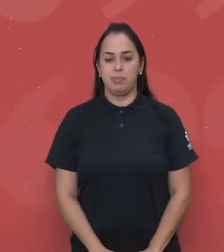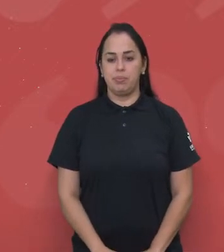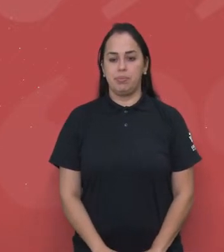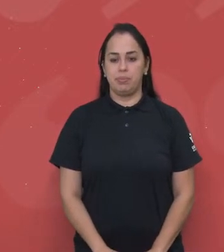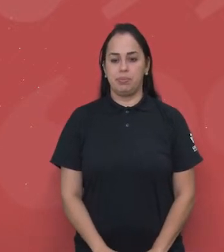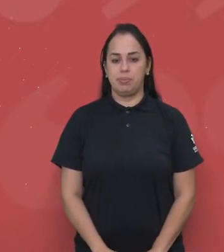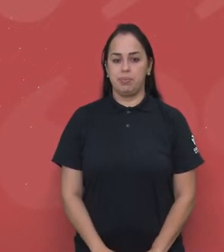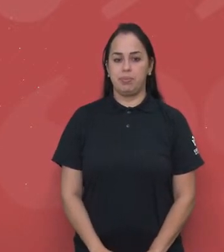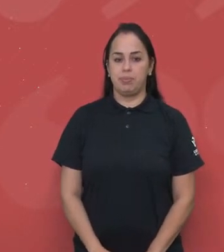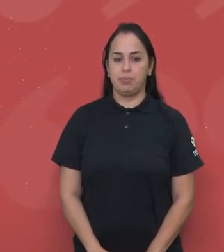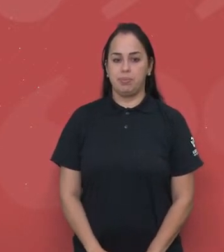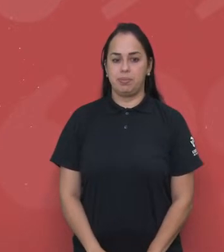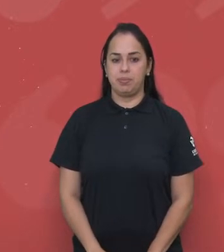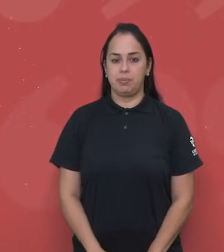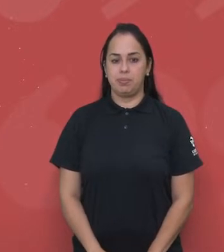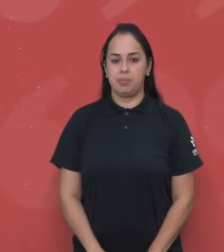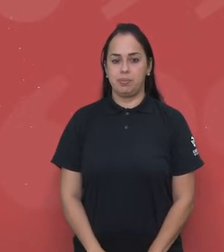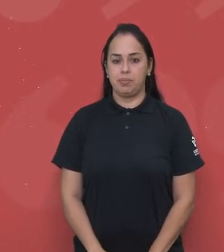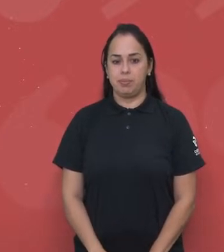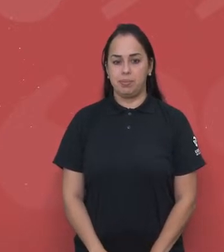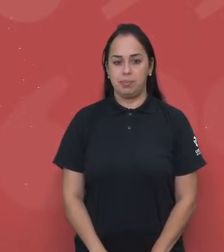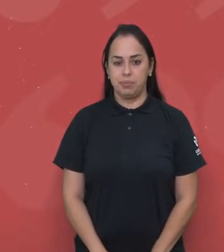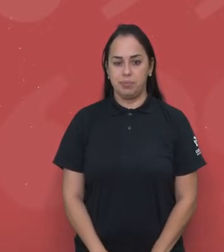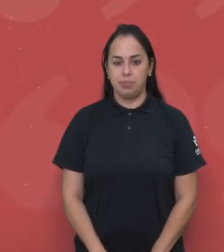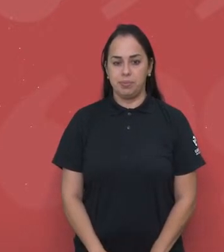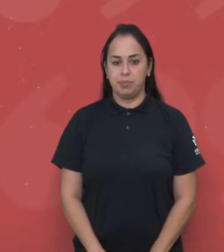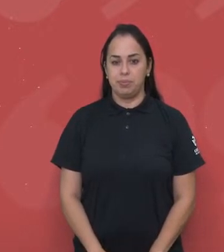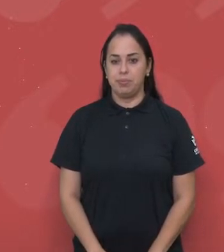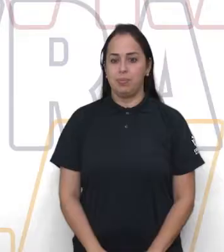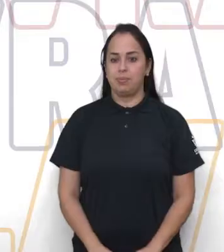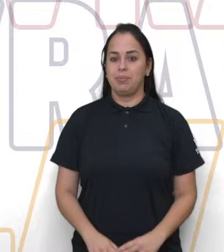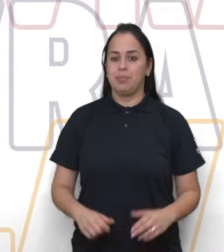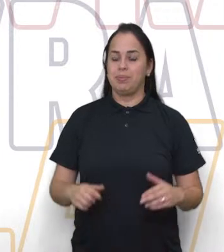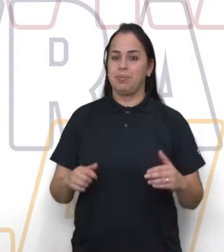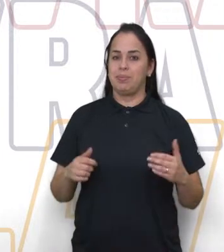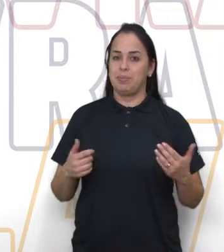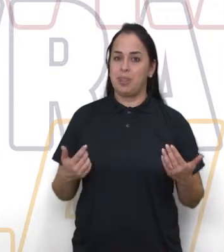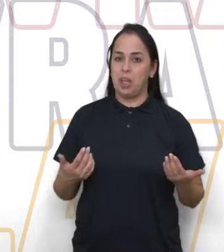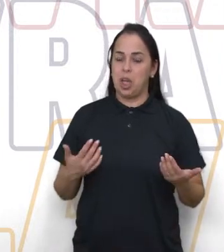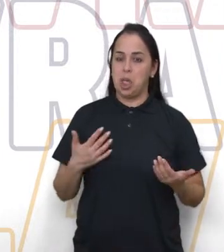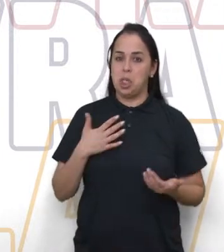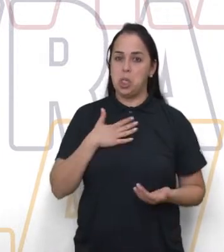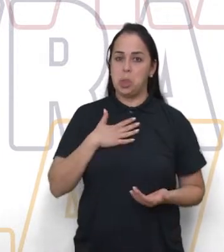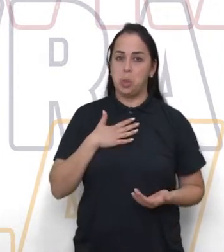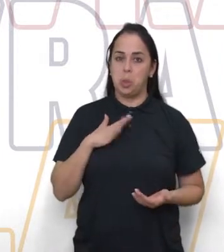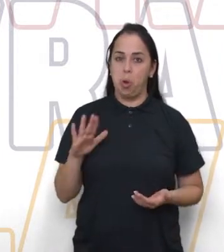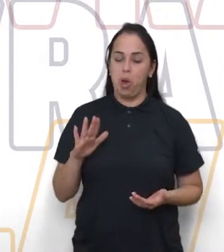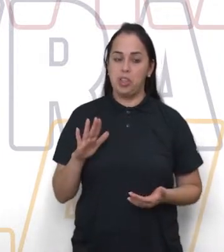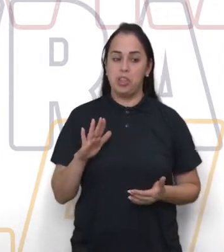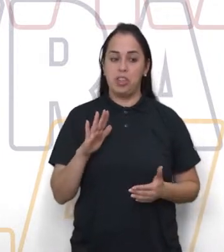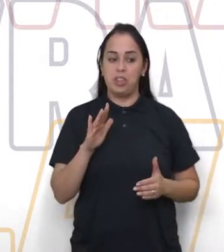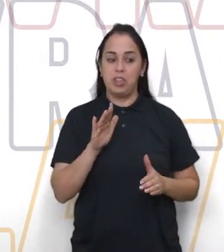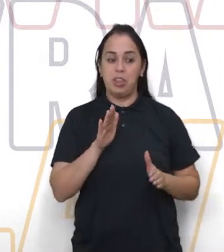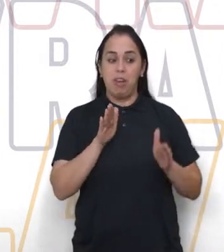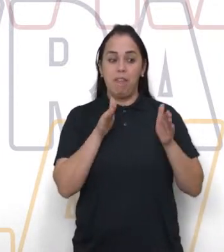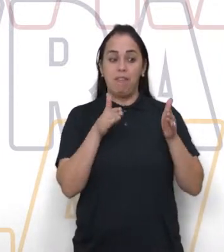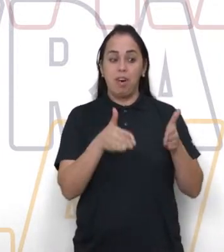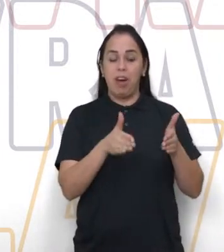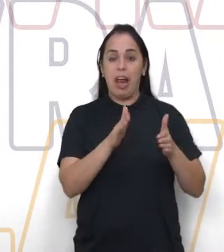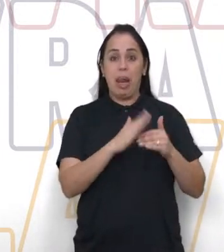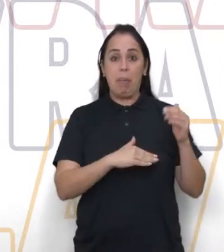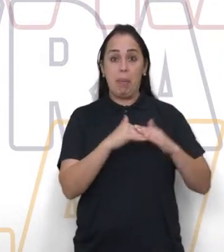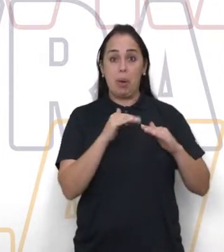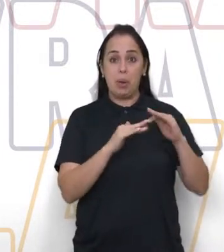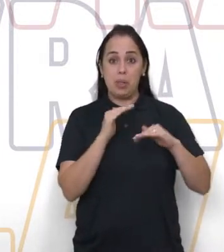e como os profissionais devem se capacitar não gosta muito de falar de profissões de